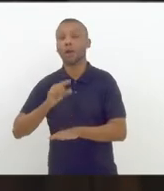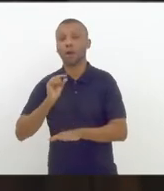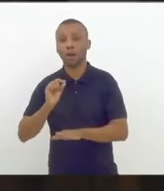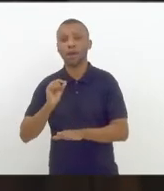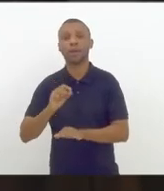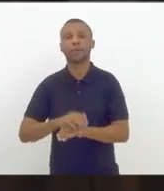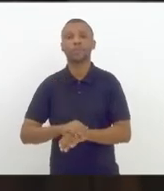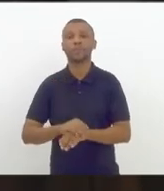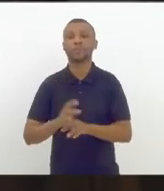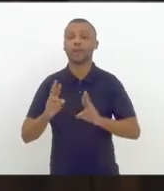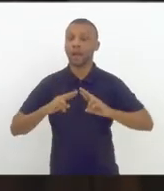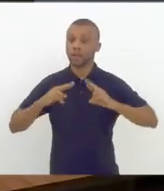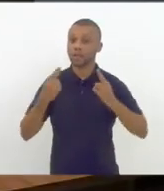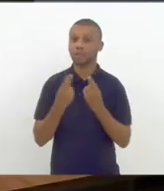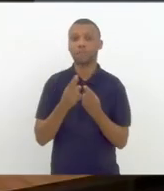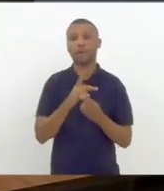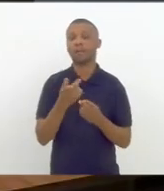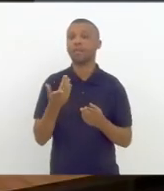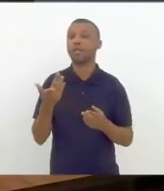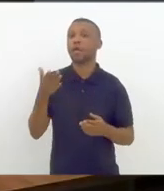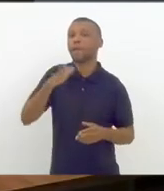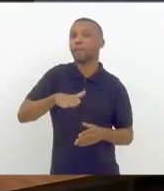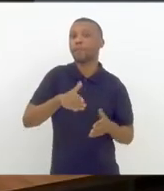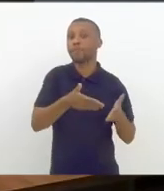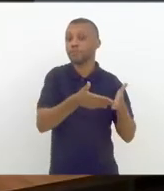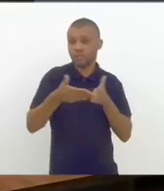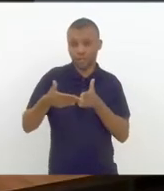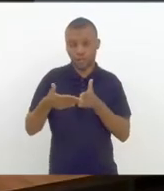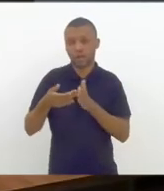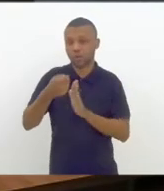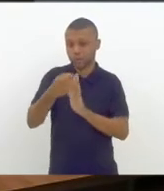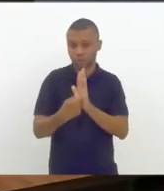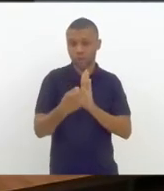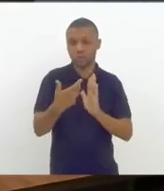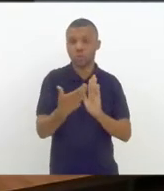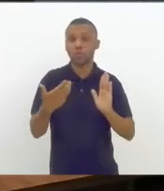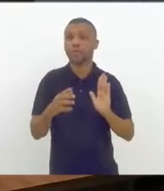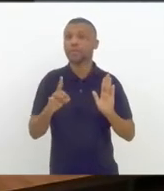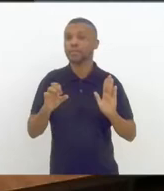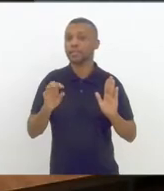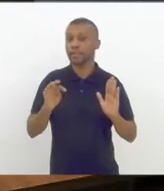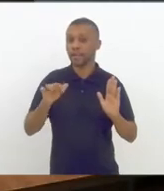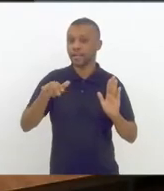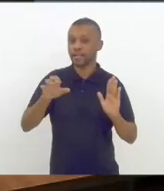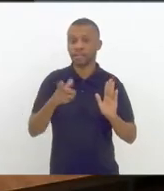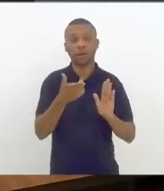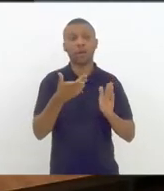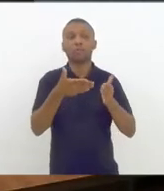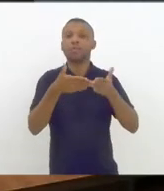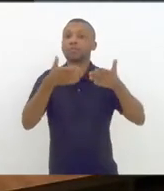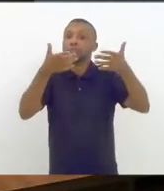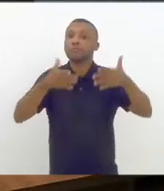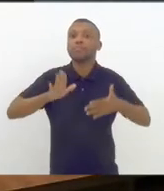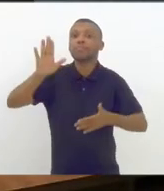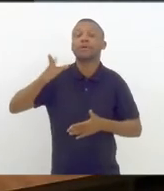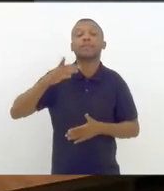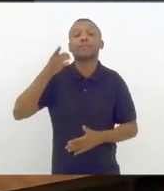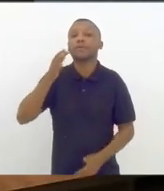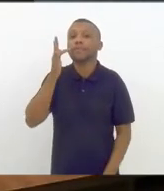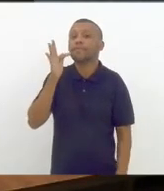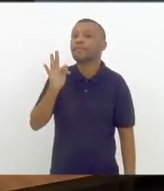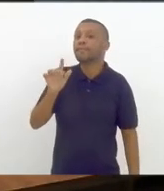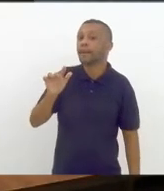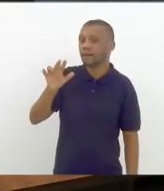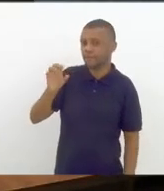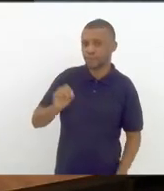Vai cair a sessão. Vai retirar os destaques? Ok. Questão de ordem, presidente. Questão de ordem, deputado Flávio. Senhor